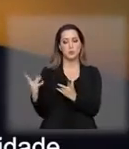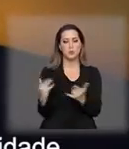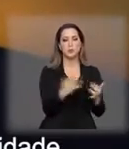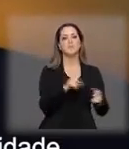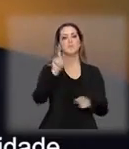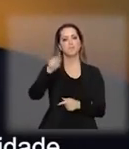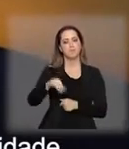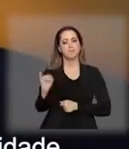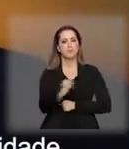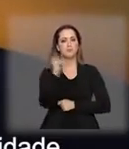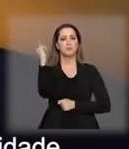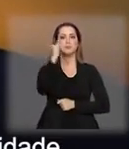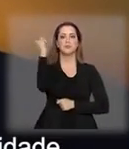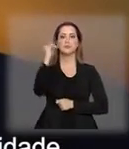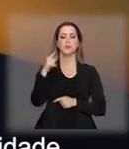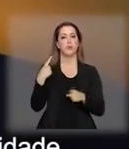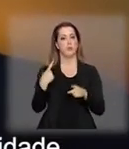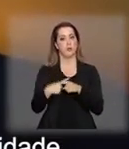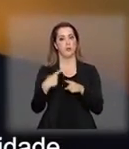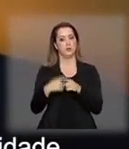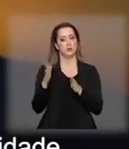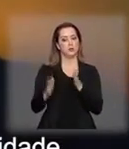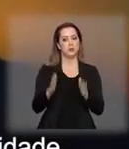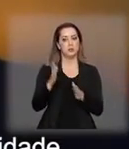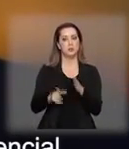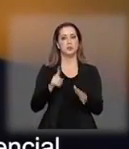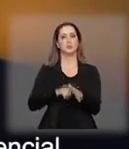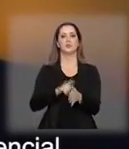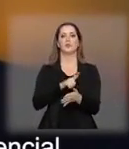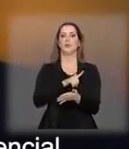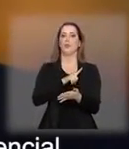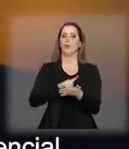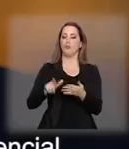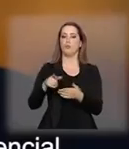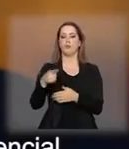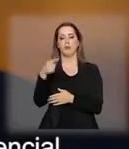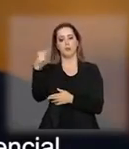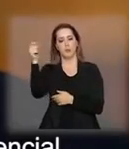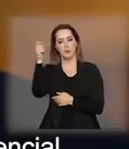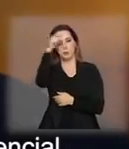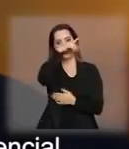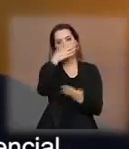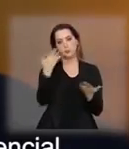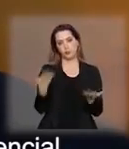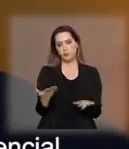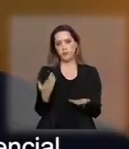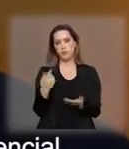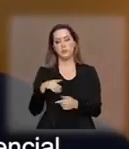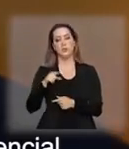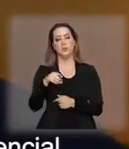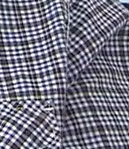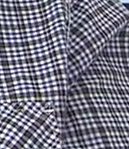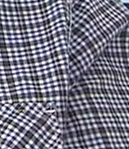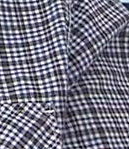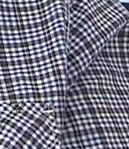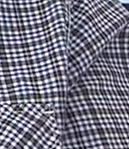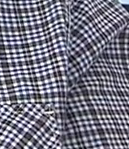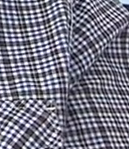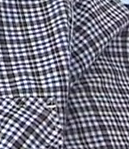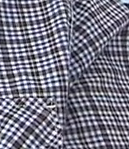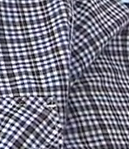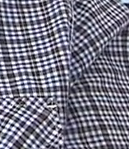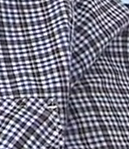para o governo a prevenção dos incêndios é prioridade principalmente nesse momento tão crítico e emergencial a